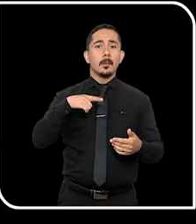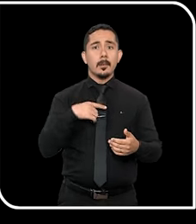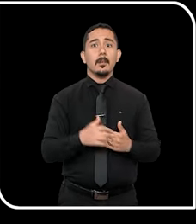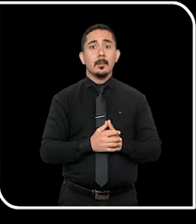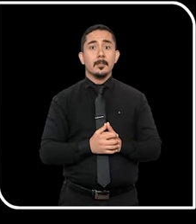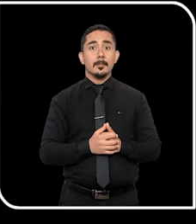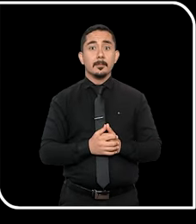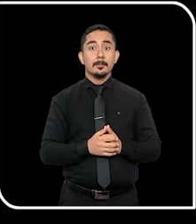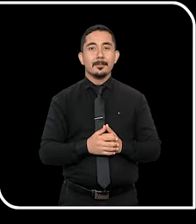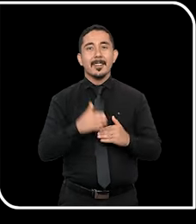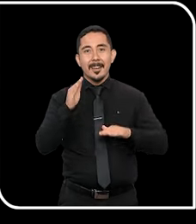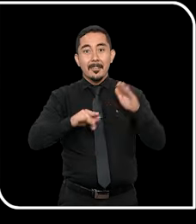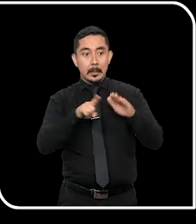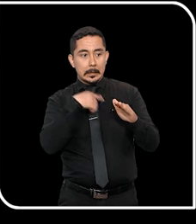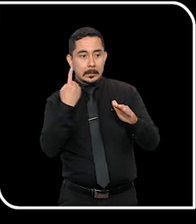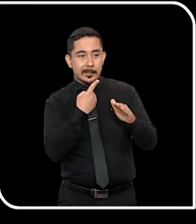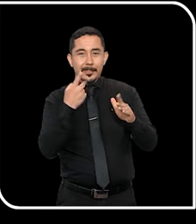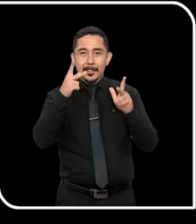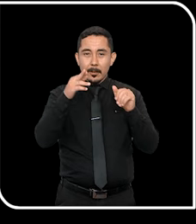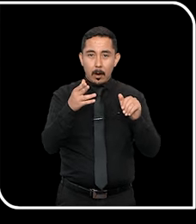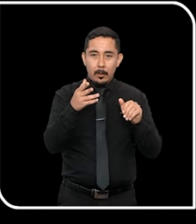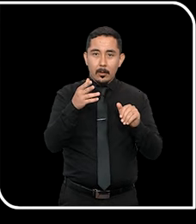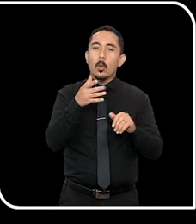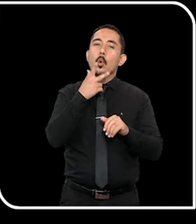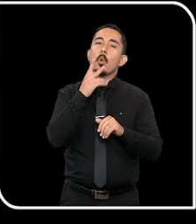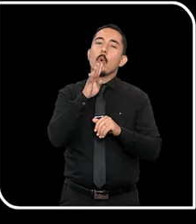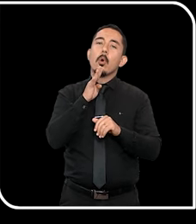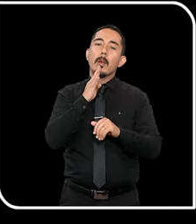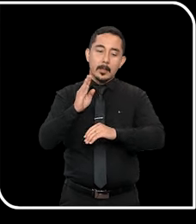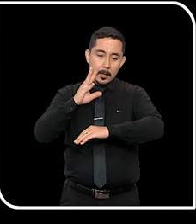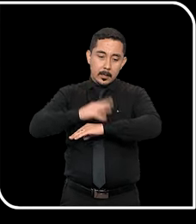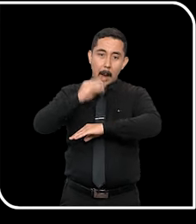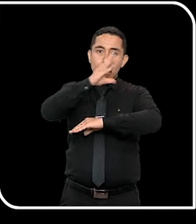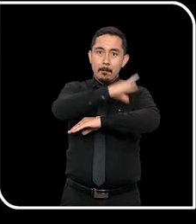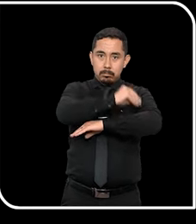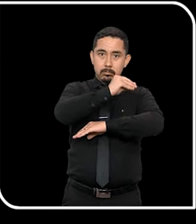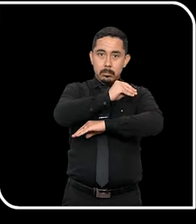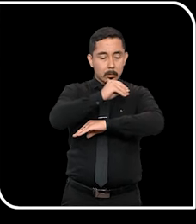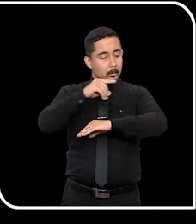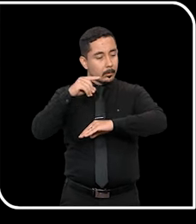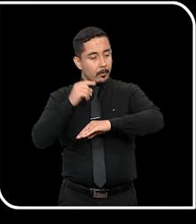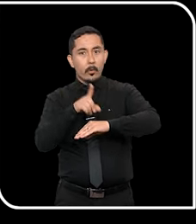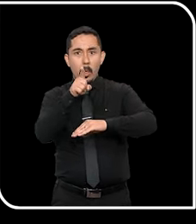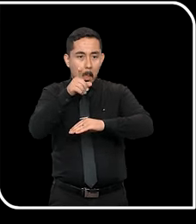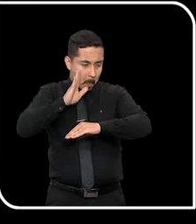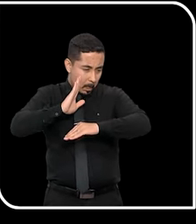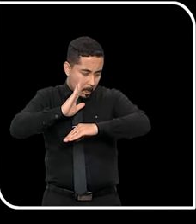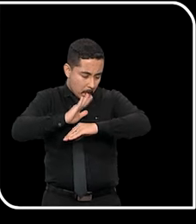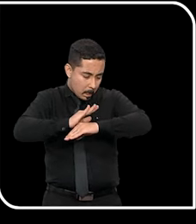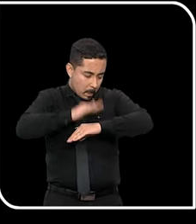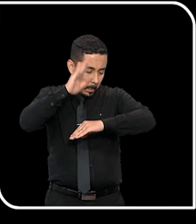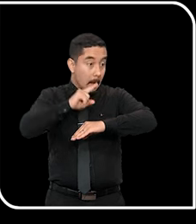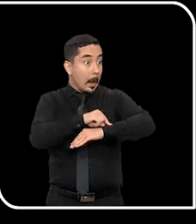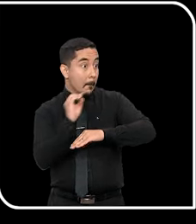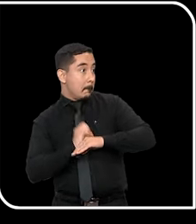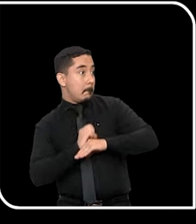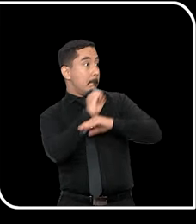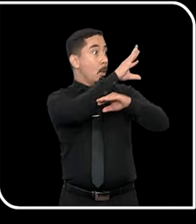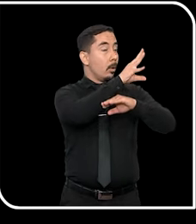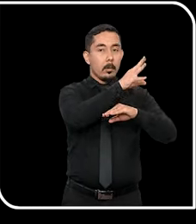E quando quando a gente aperta a barriguinha do sapo o sapo não pula é isso pra gente poder pensar junto